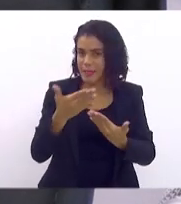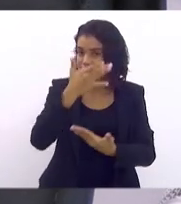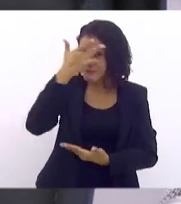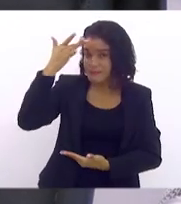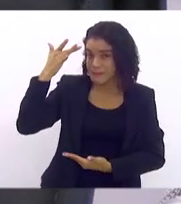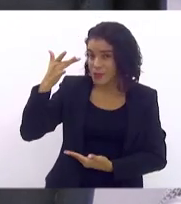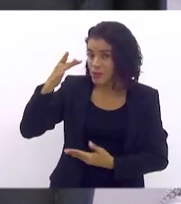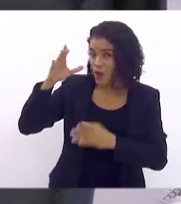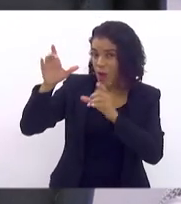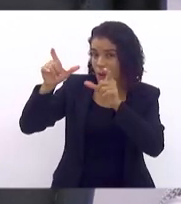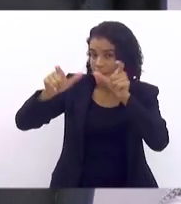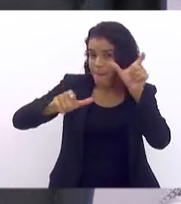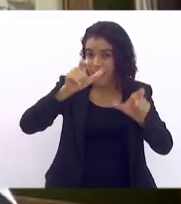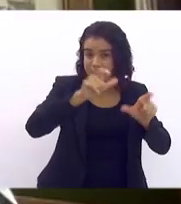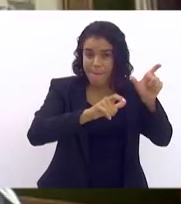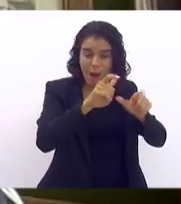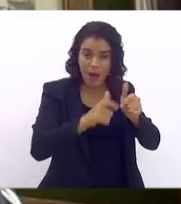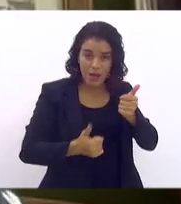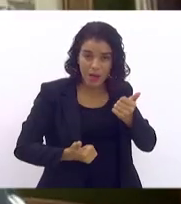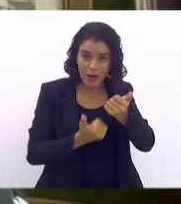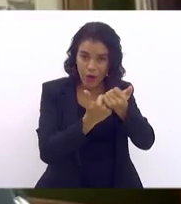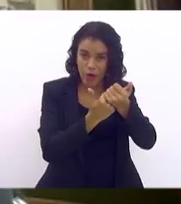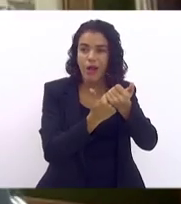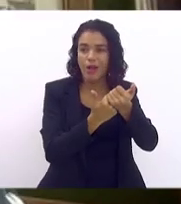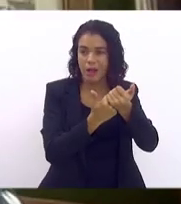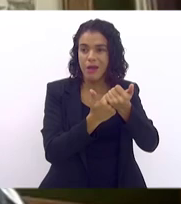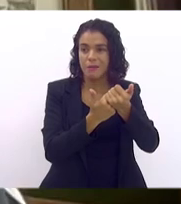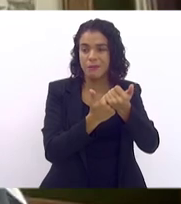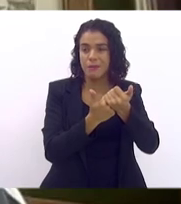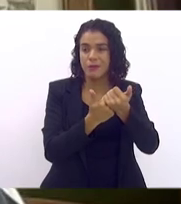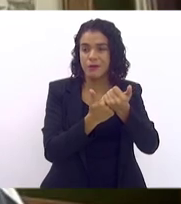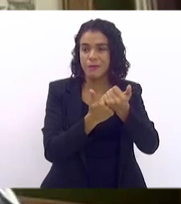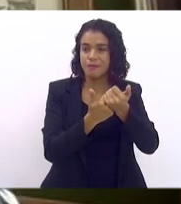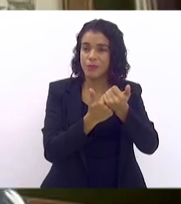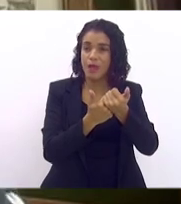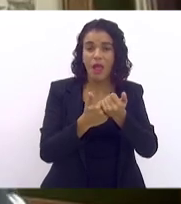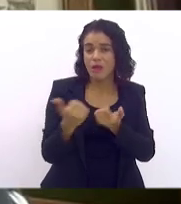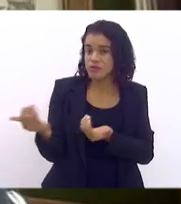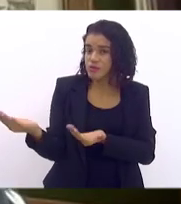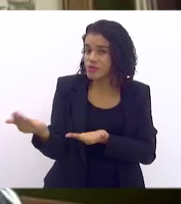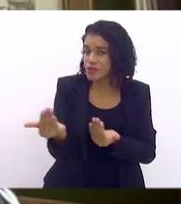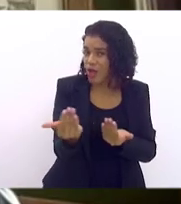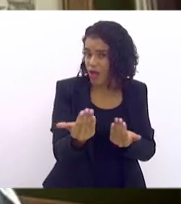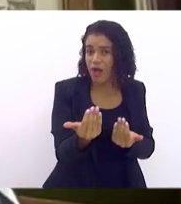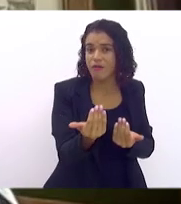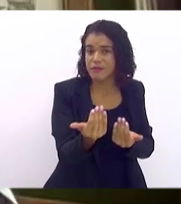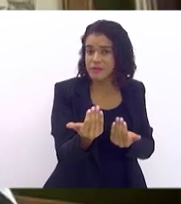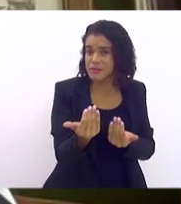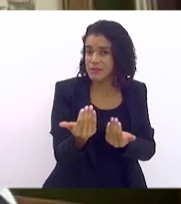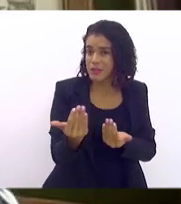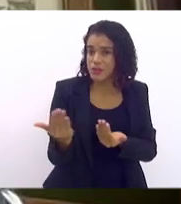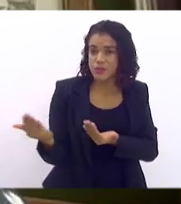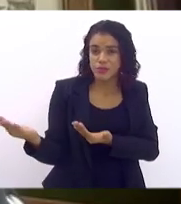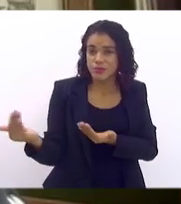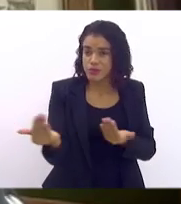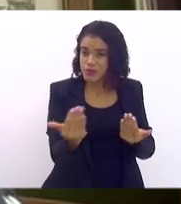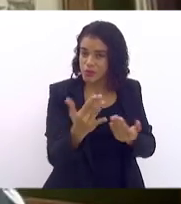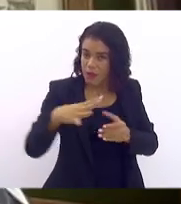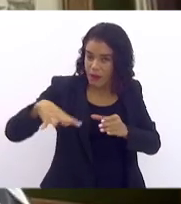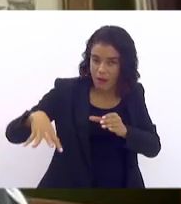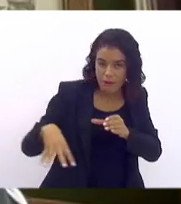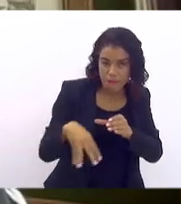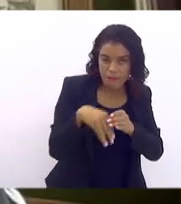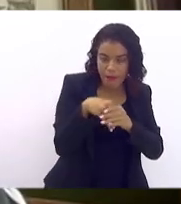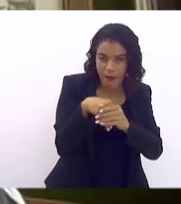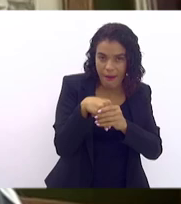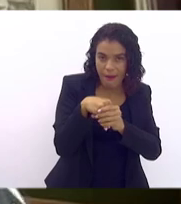colabora efetivamente, e eu preciso deixar isso muito claro, são jovens. São jovens que estão hoje infiltrados